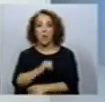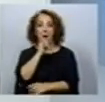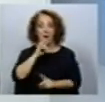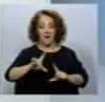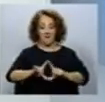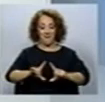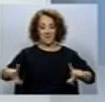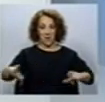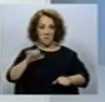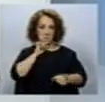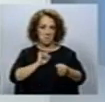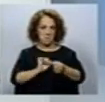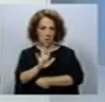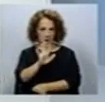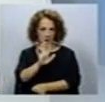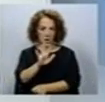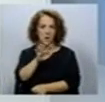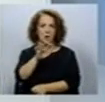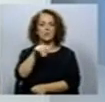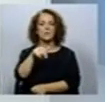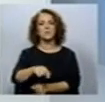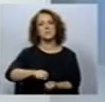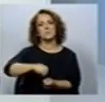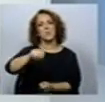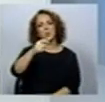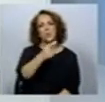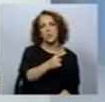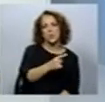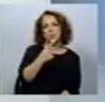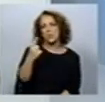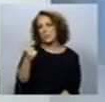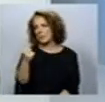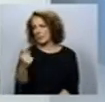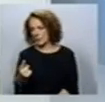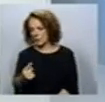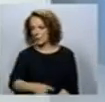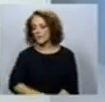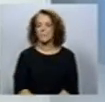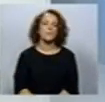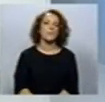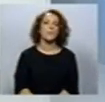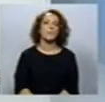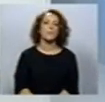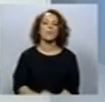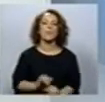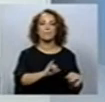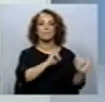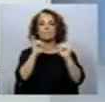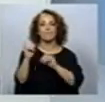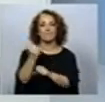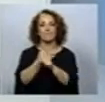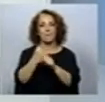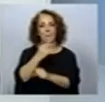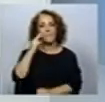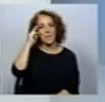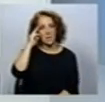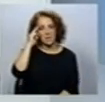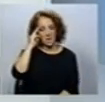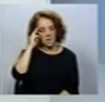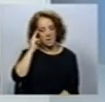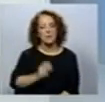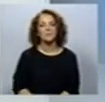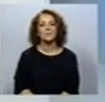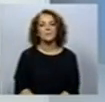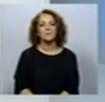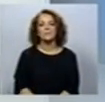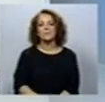Algarve, agitação marítima de sudoeste com 1 m a 1,5 m. Passando para o arquipélago da Madeira, aí vamos ter um